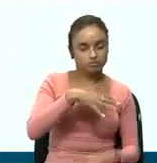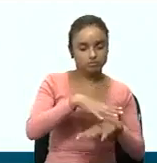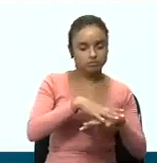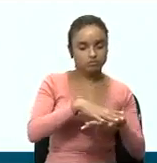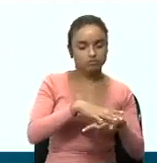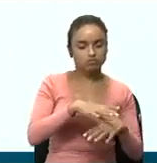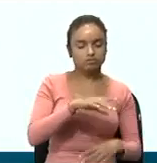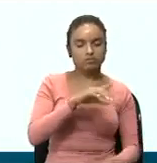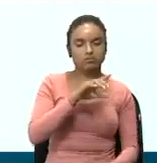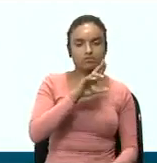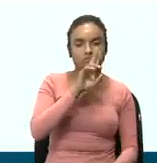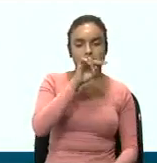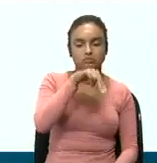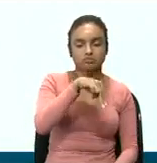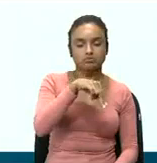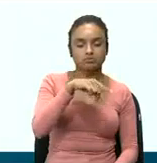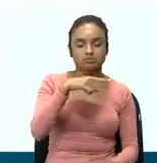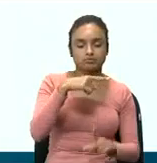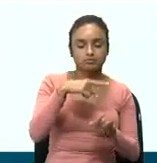1 sobre